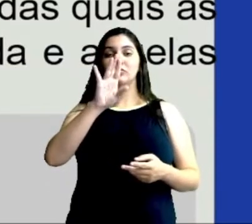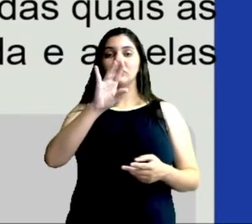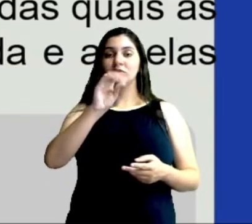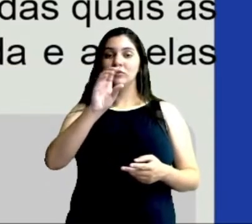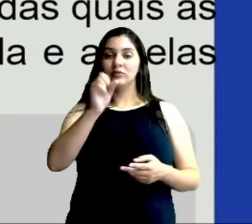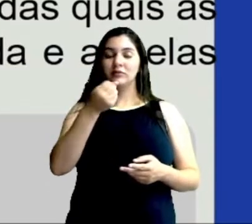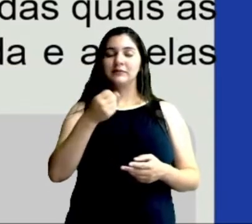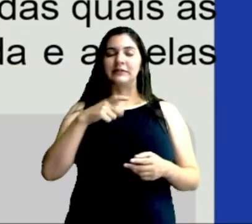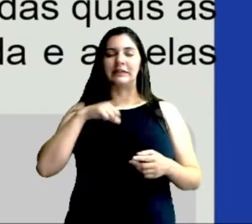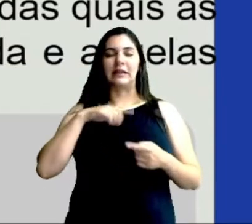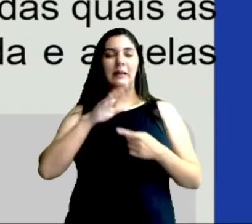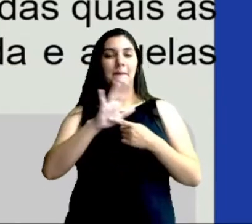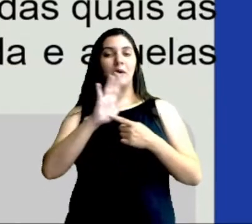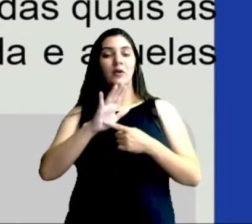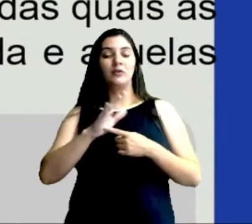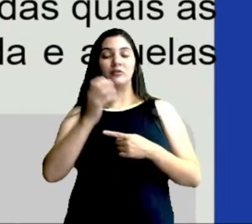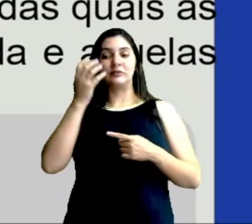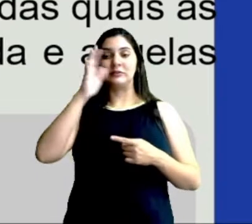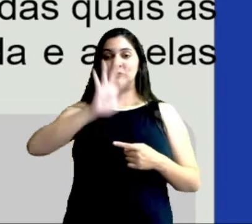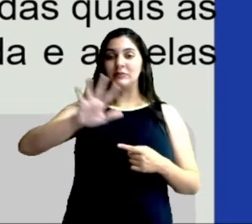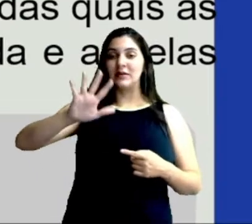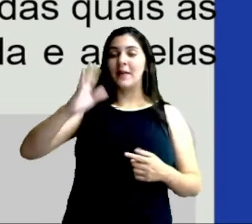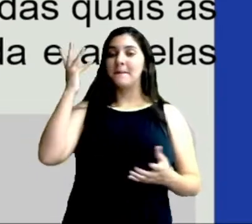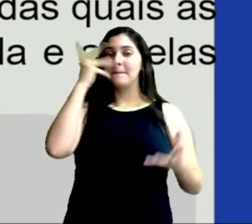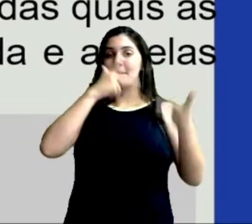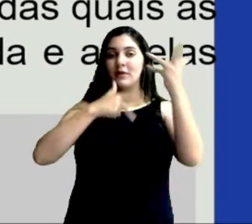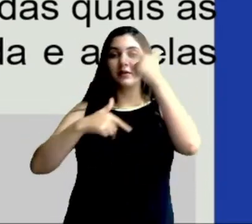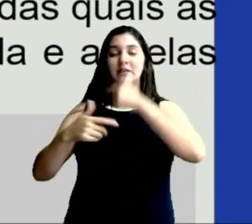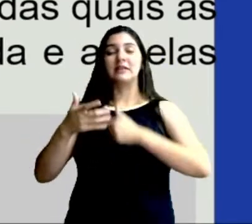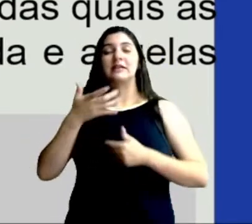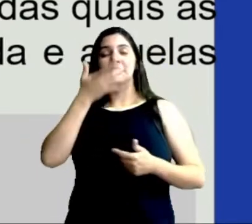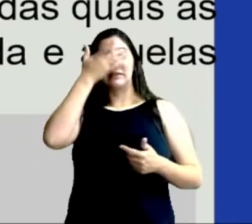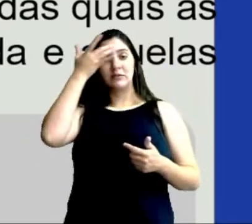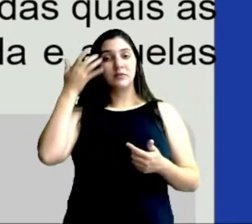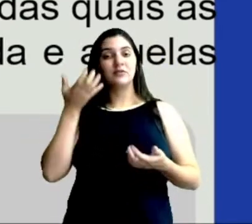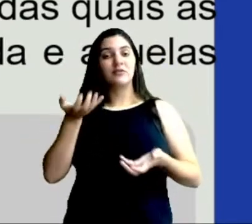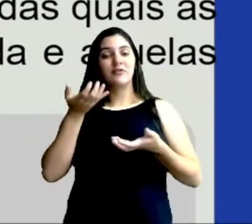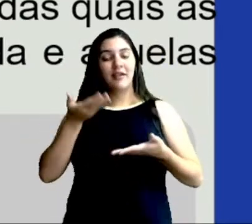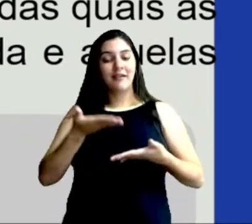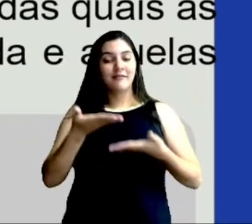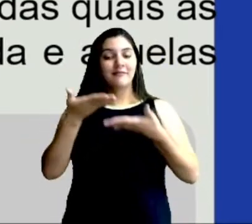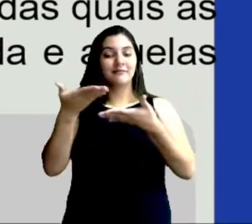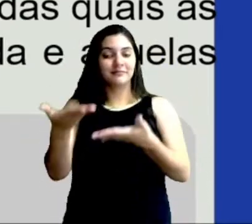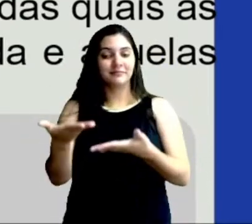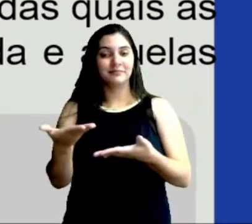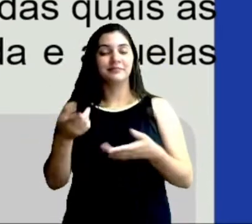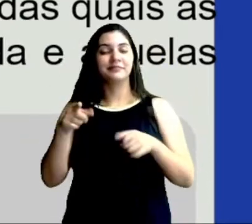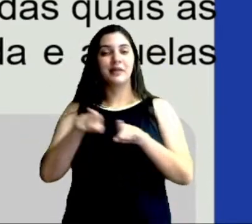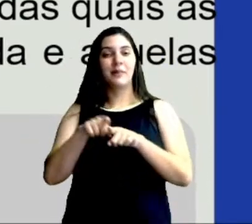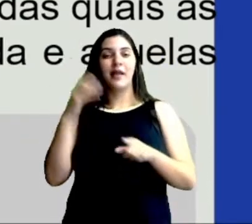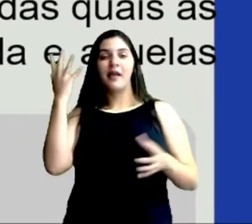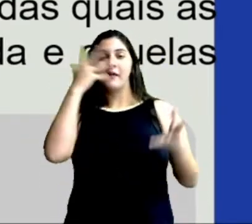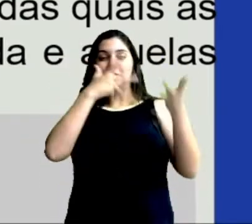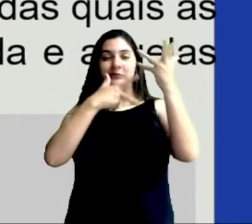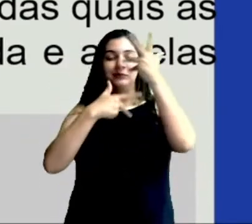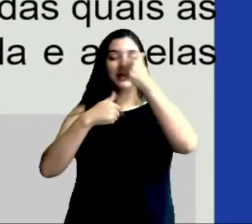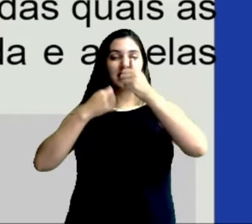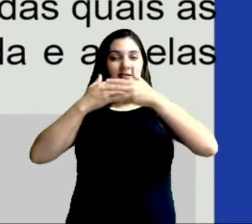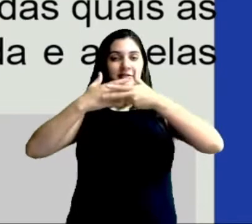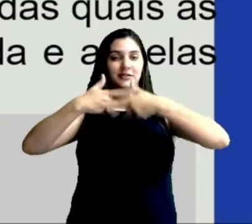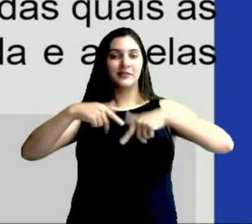que todo mundo quer visitar um dia, né? E as belezas naturais, né, do Nordeste estendem-se